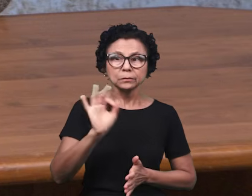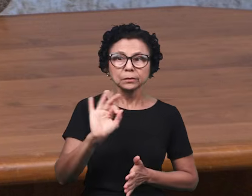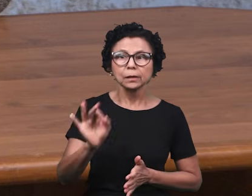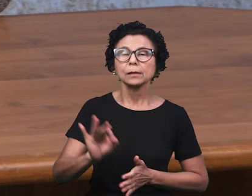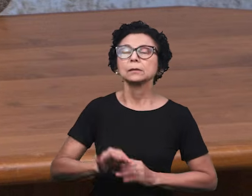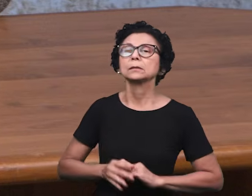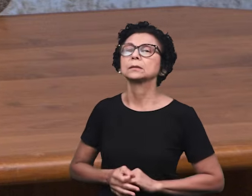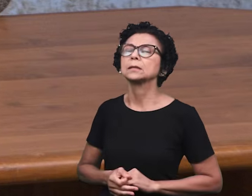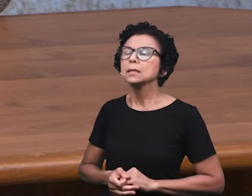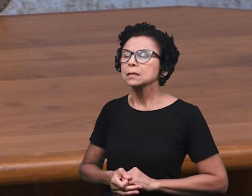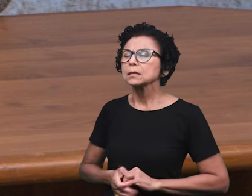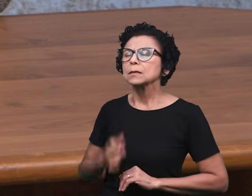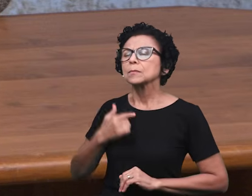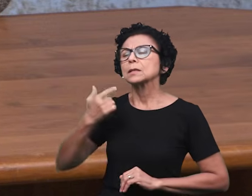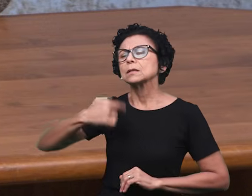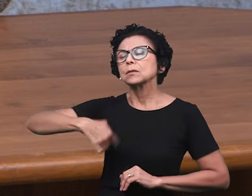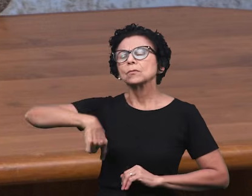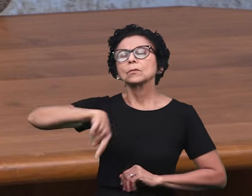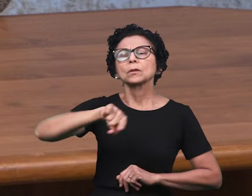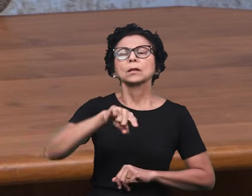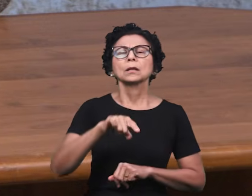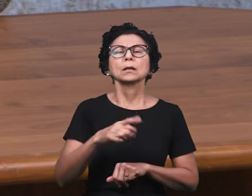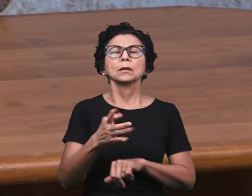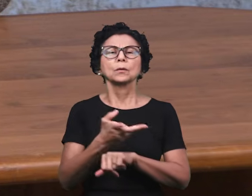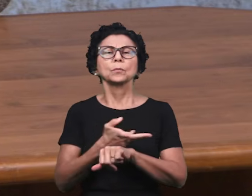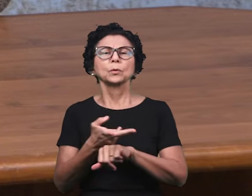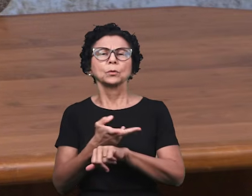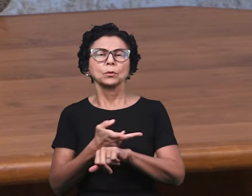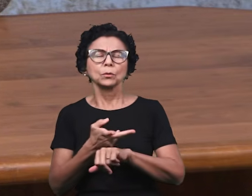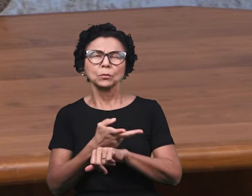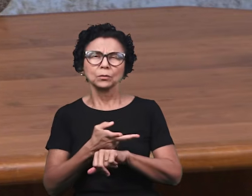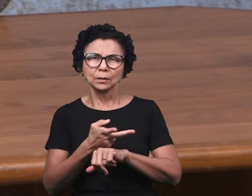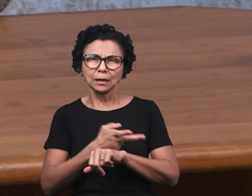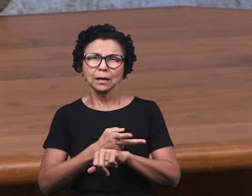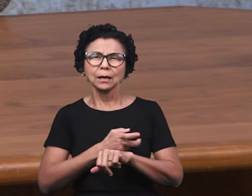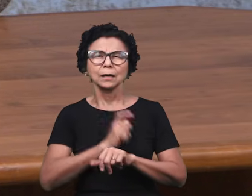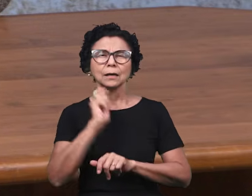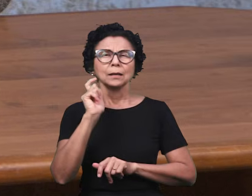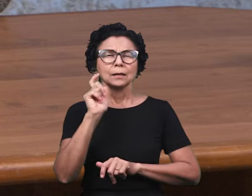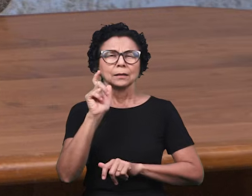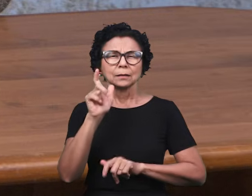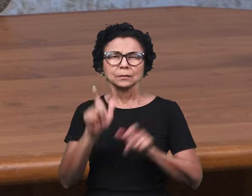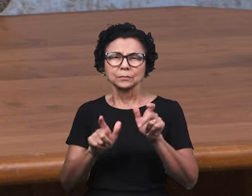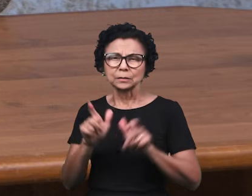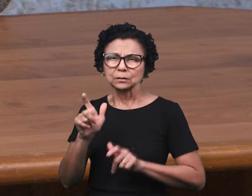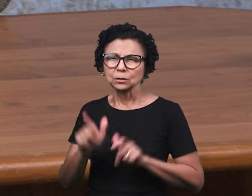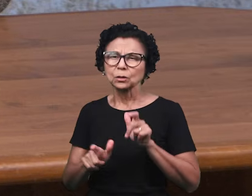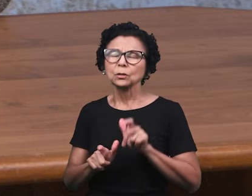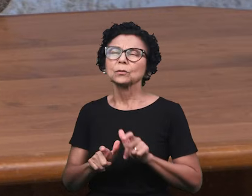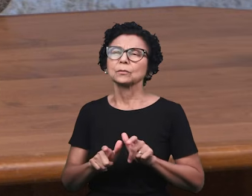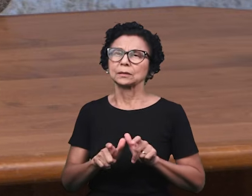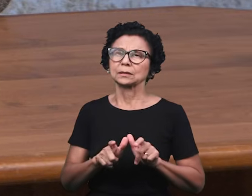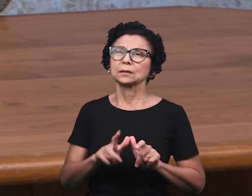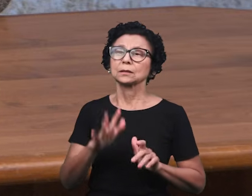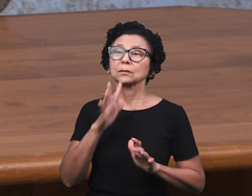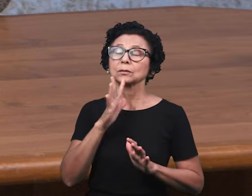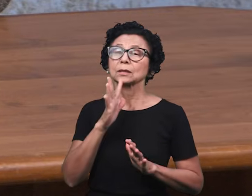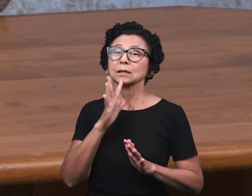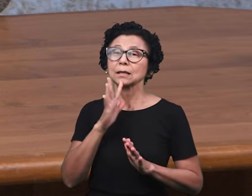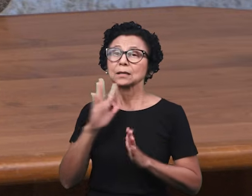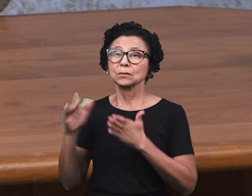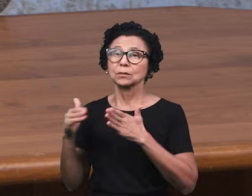e falarei com eles, porque eles sabem o caminho do Senhor, o juízo do seu Deus.